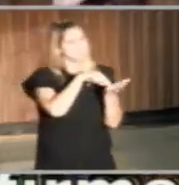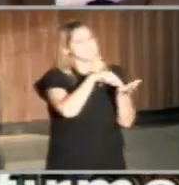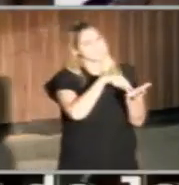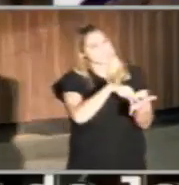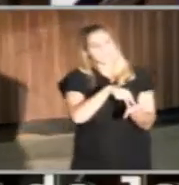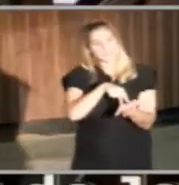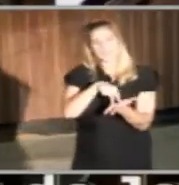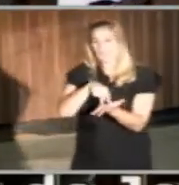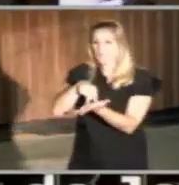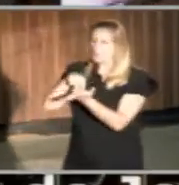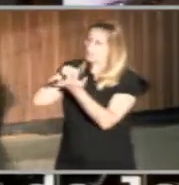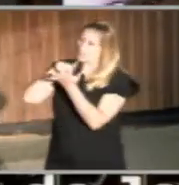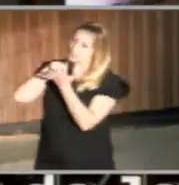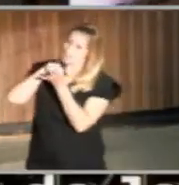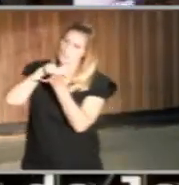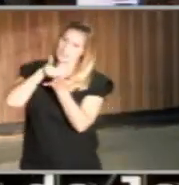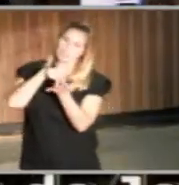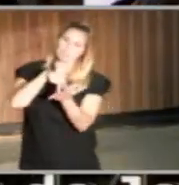Firme,